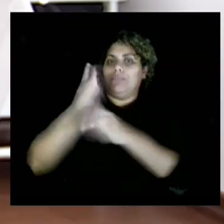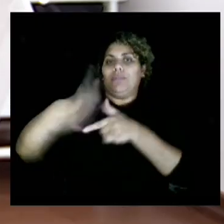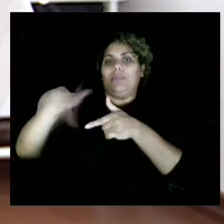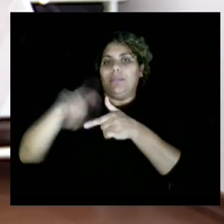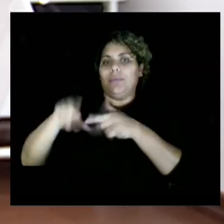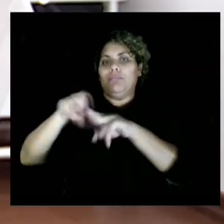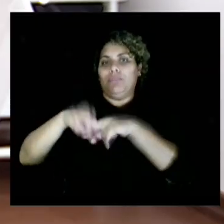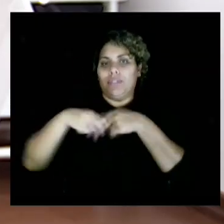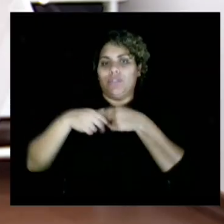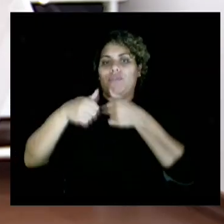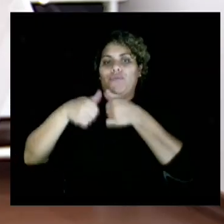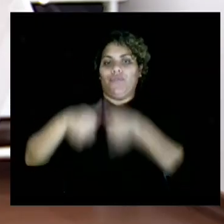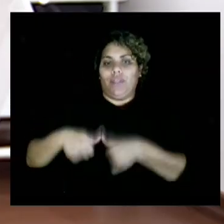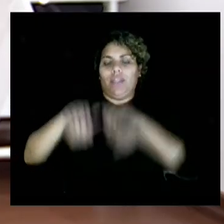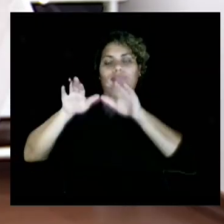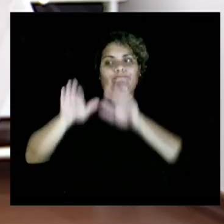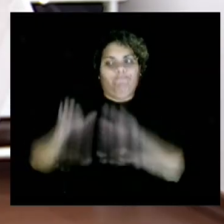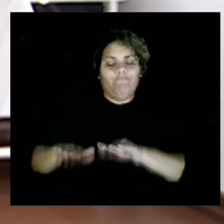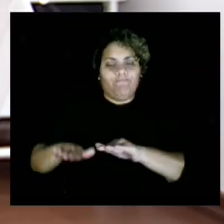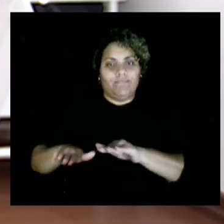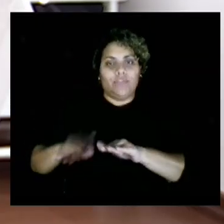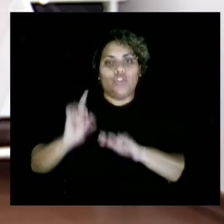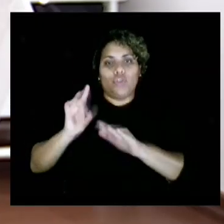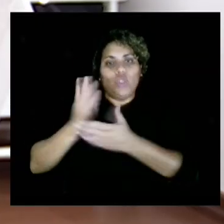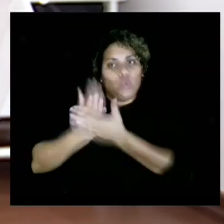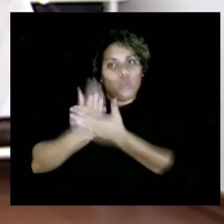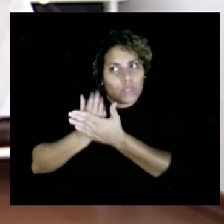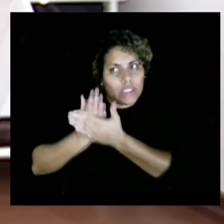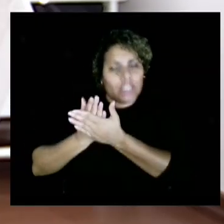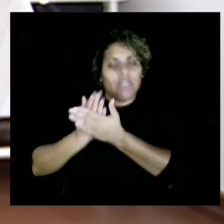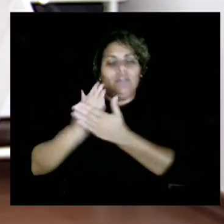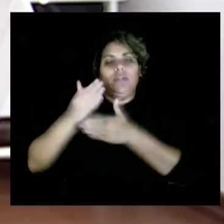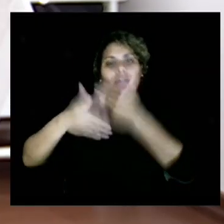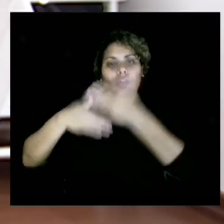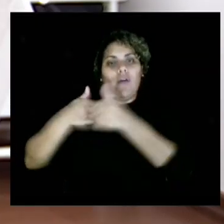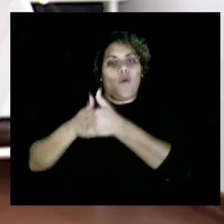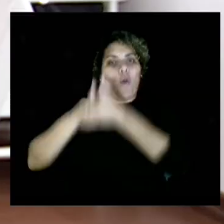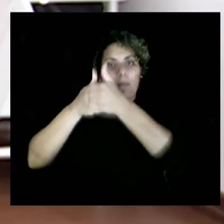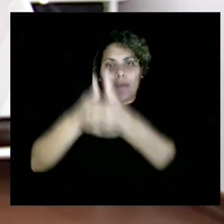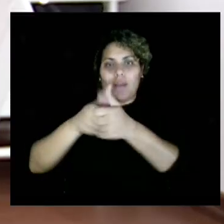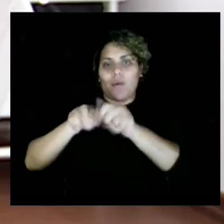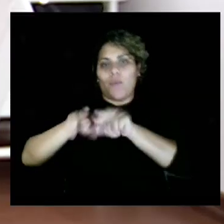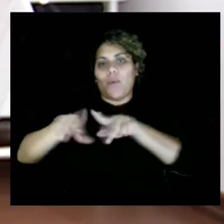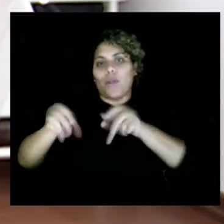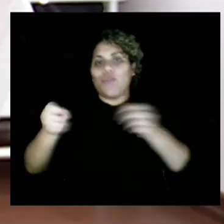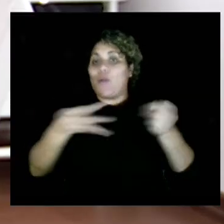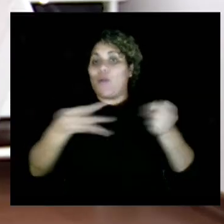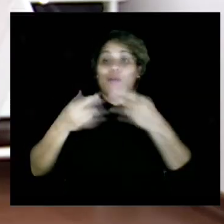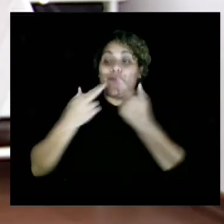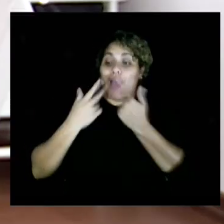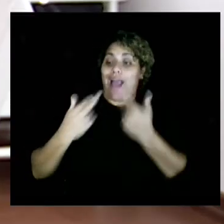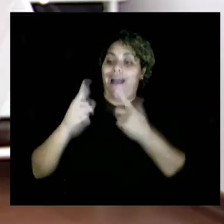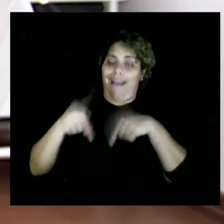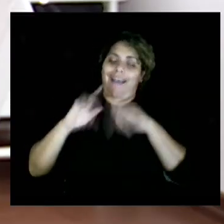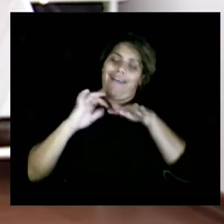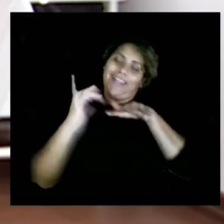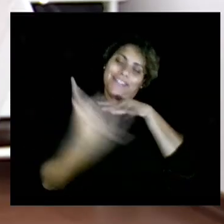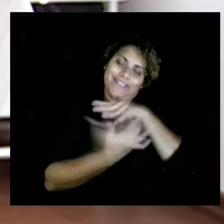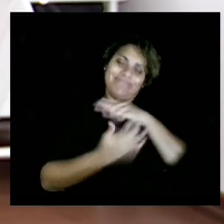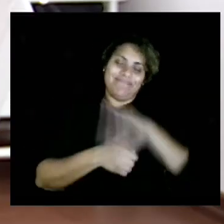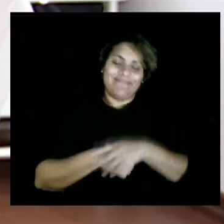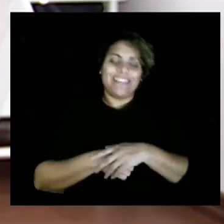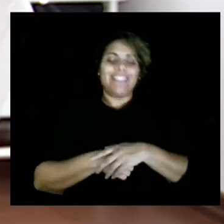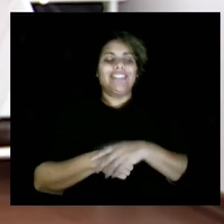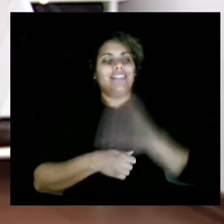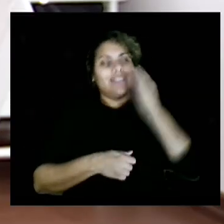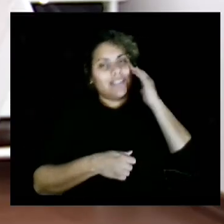uma sossegada e só estudar mesmo e acompanhar as novidades pelas redes sociais. E tem valido a pena?